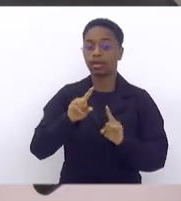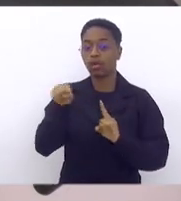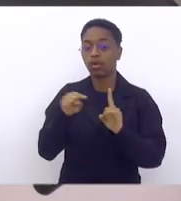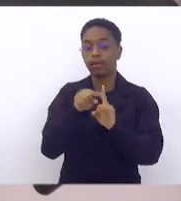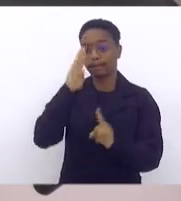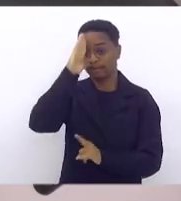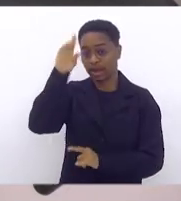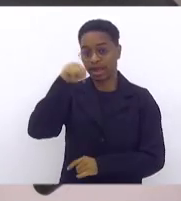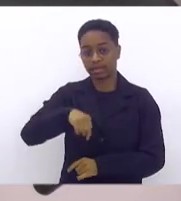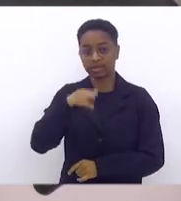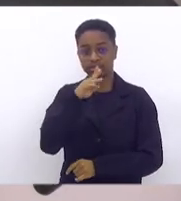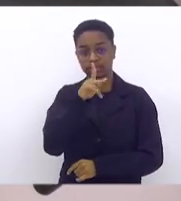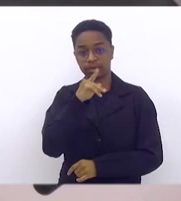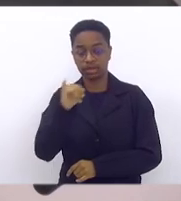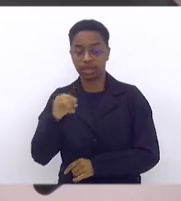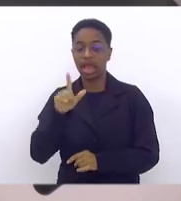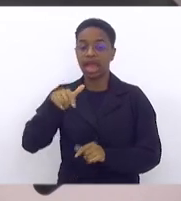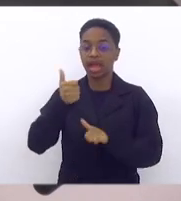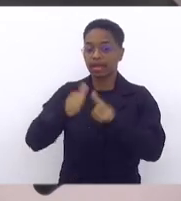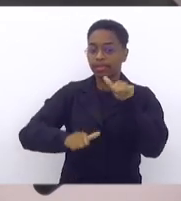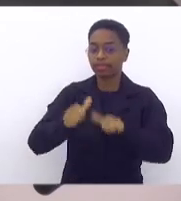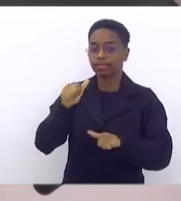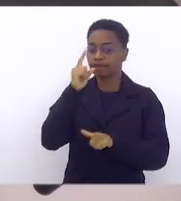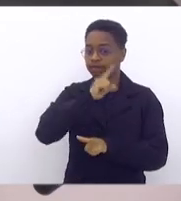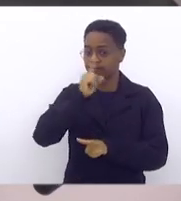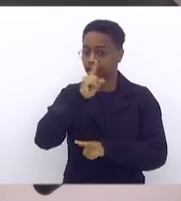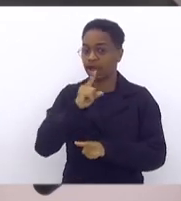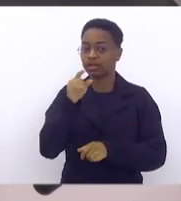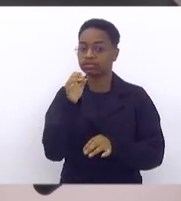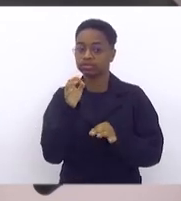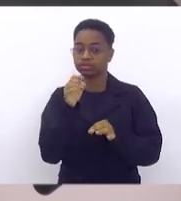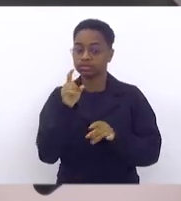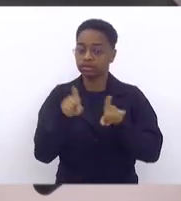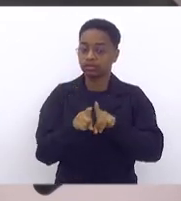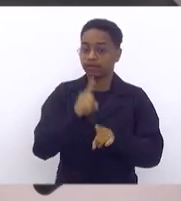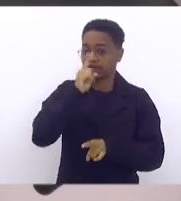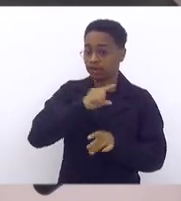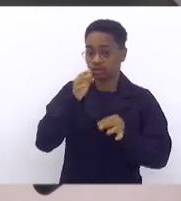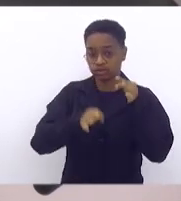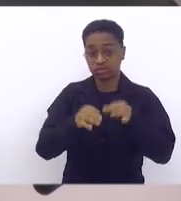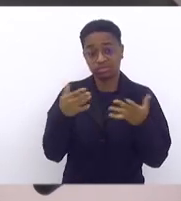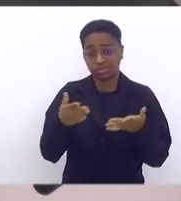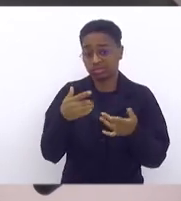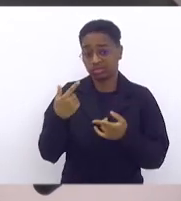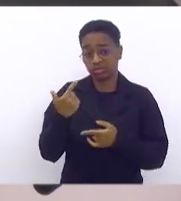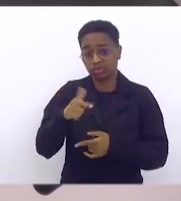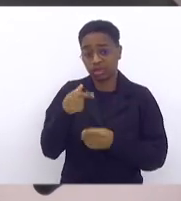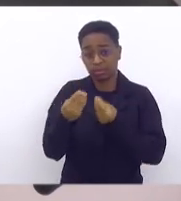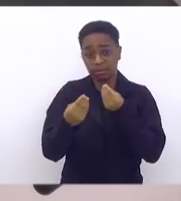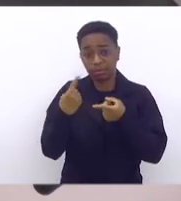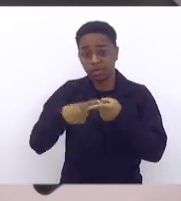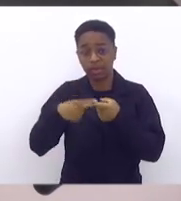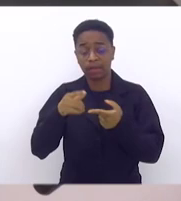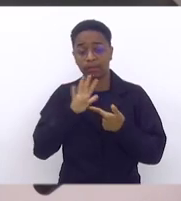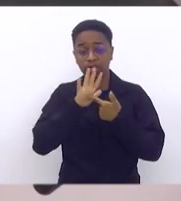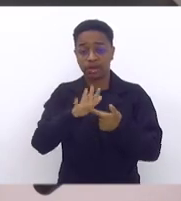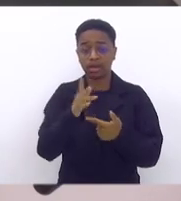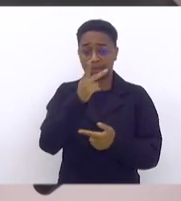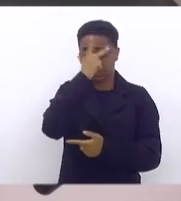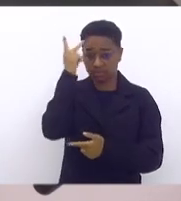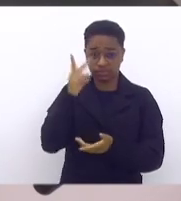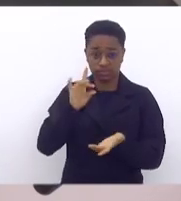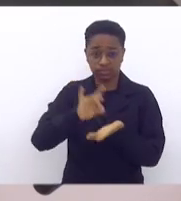CPI é analisar essas irregularidades, essas injustiças. Então, não faria nem sentido eu trazer aqui dados de pessoas que foram presas, que